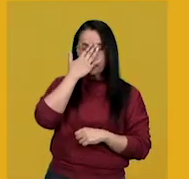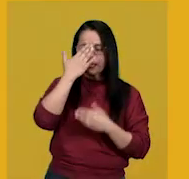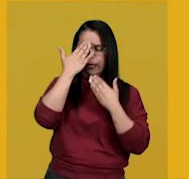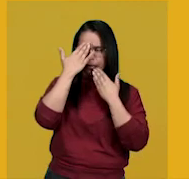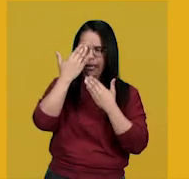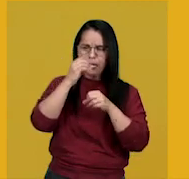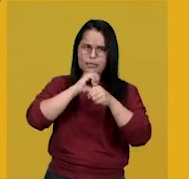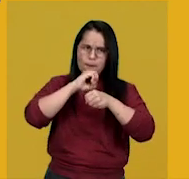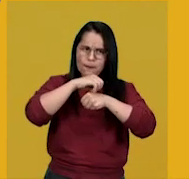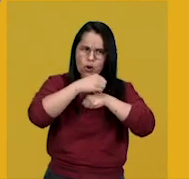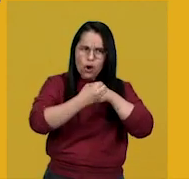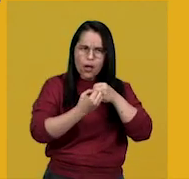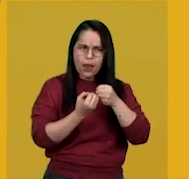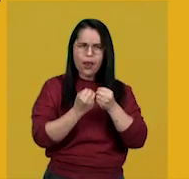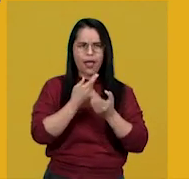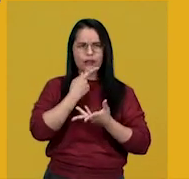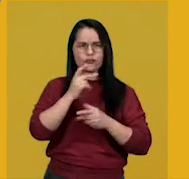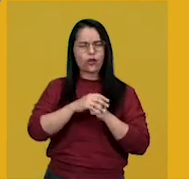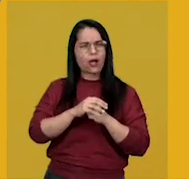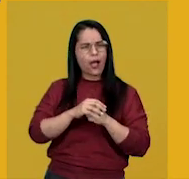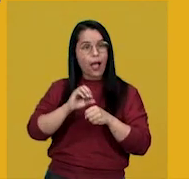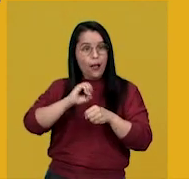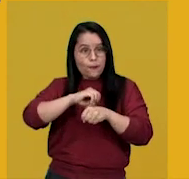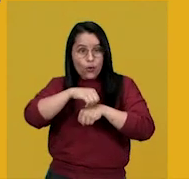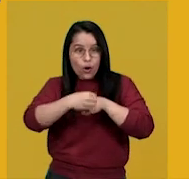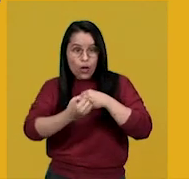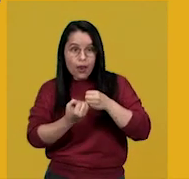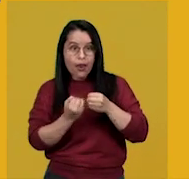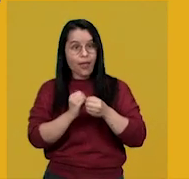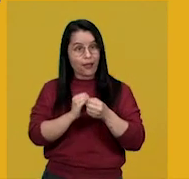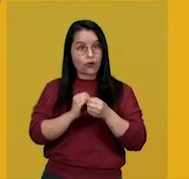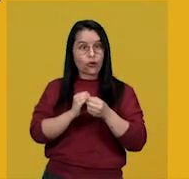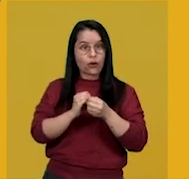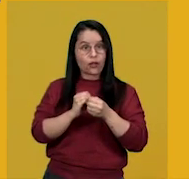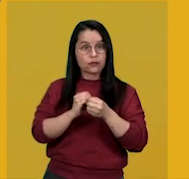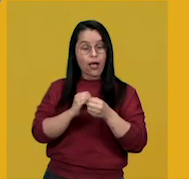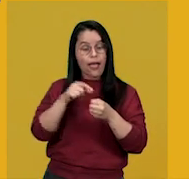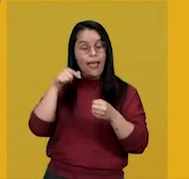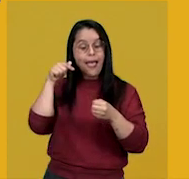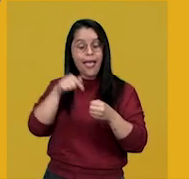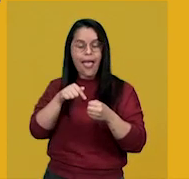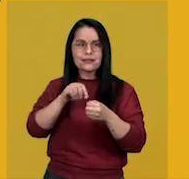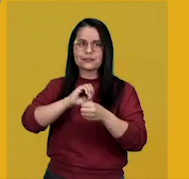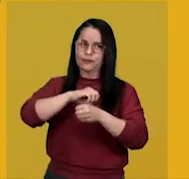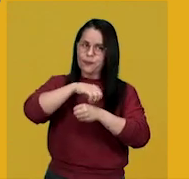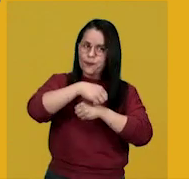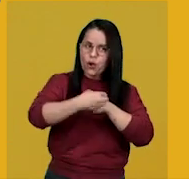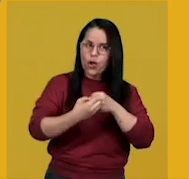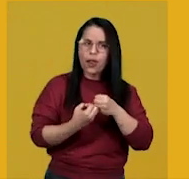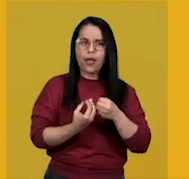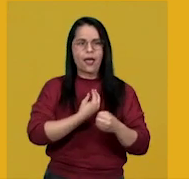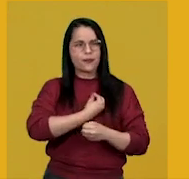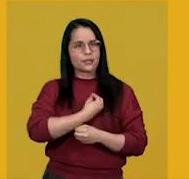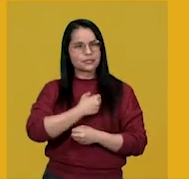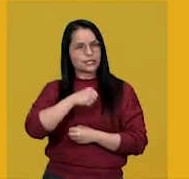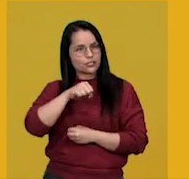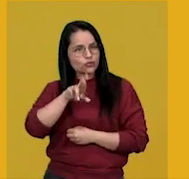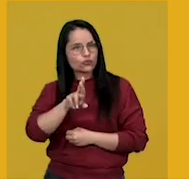ou seja, o que ele falou lá, as moléculas que ele falou antes, as moléculas de água presentes no ar,